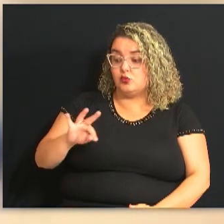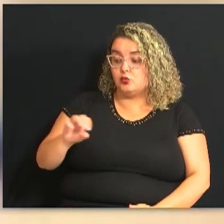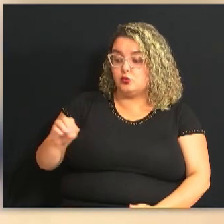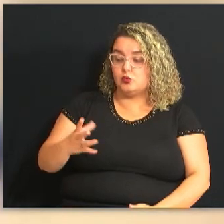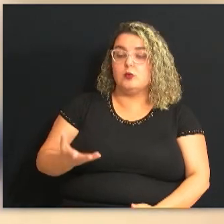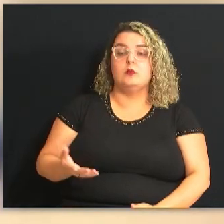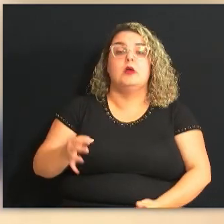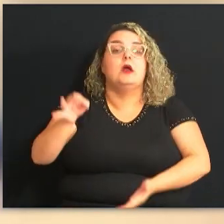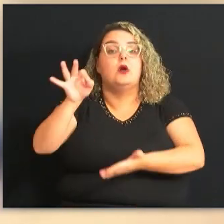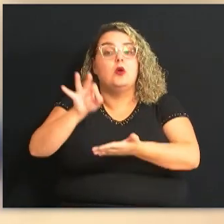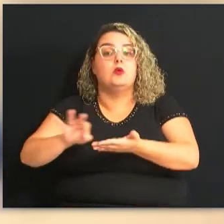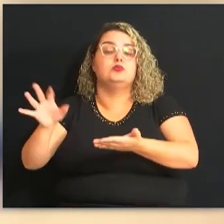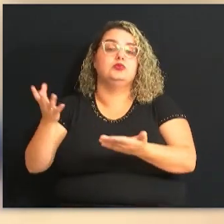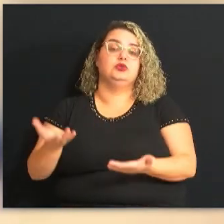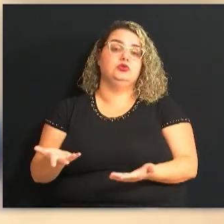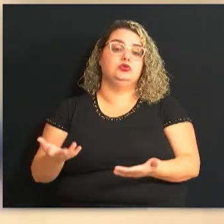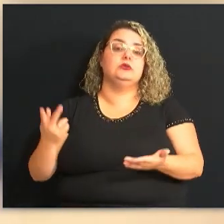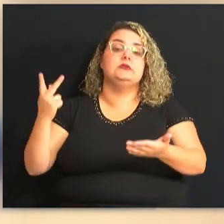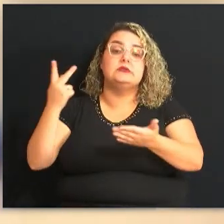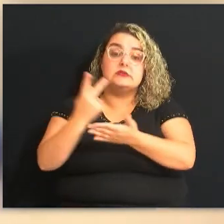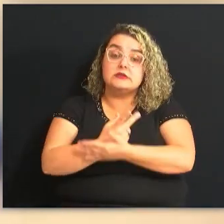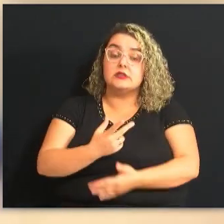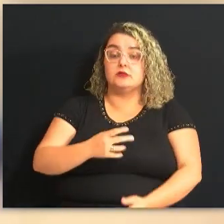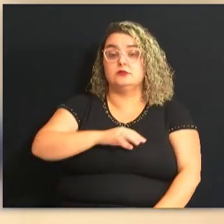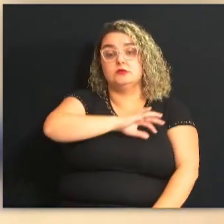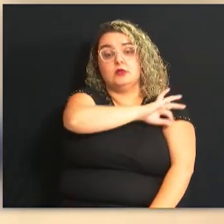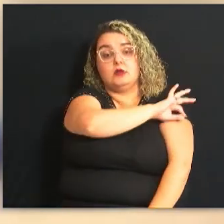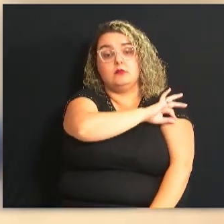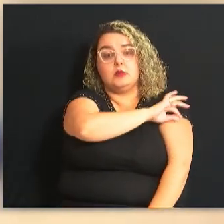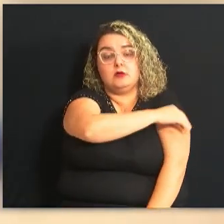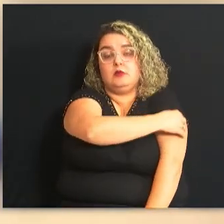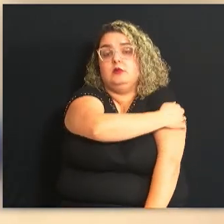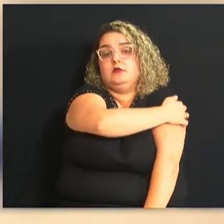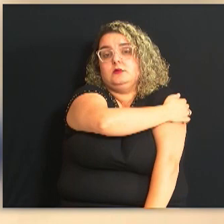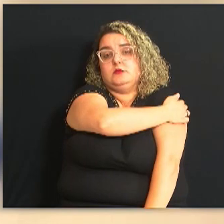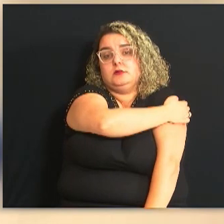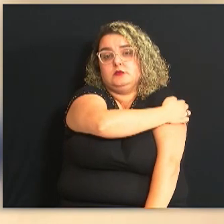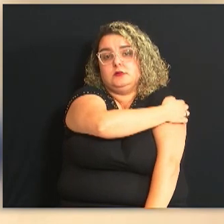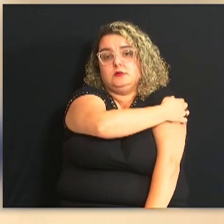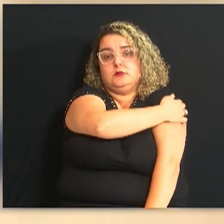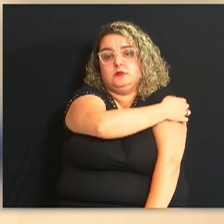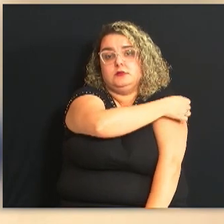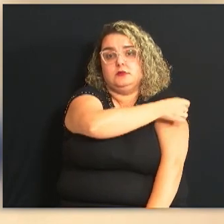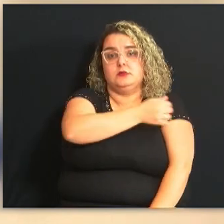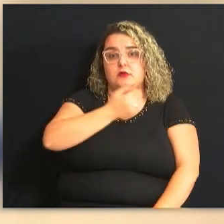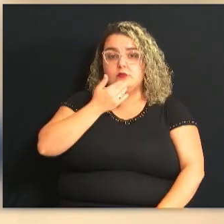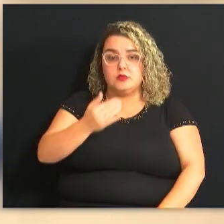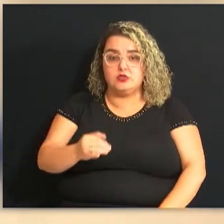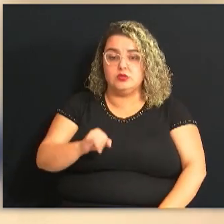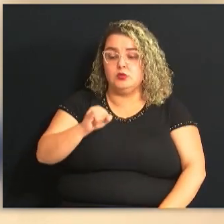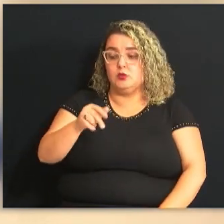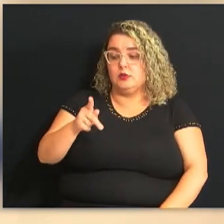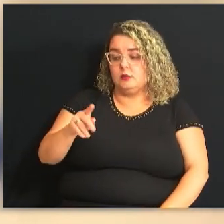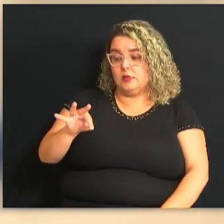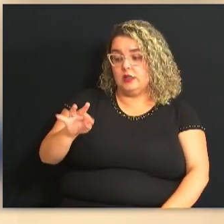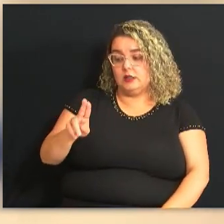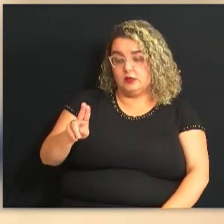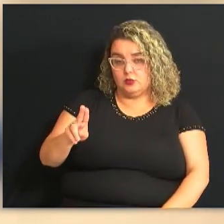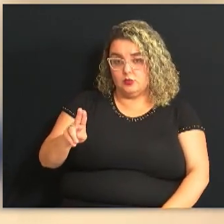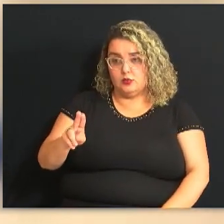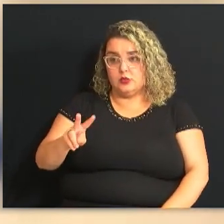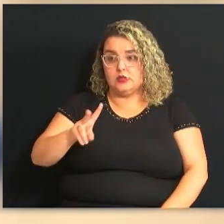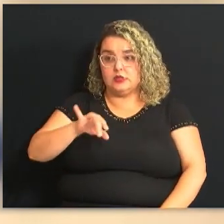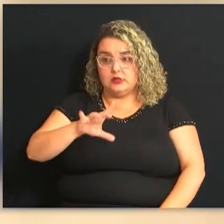esse equívoco da prefeitura, que estava cobrando o IPTU da Vila